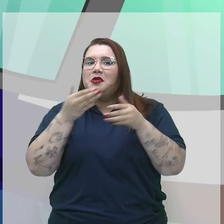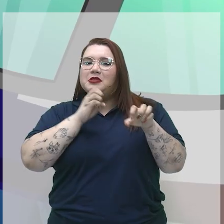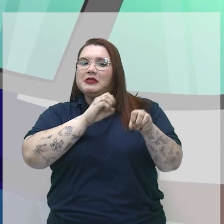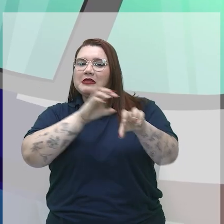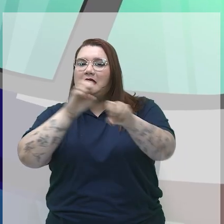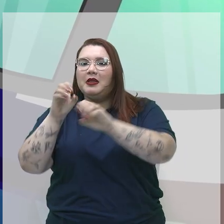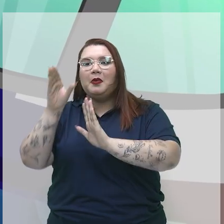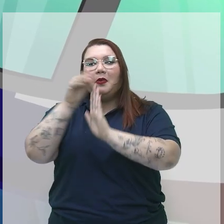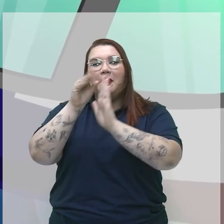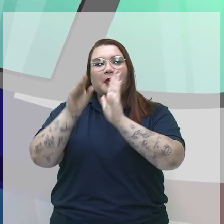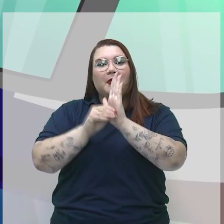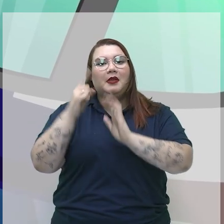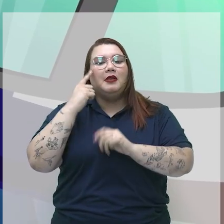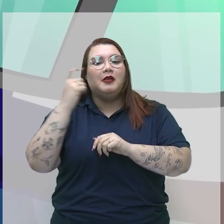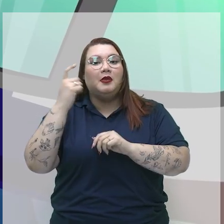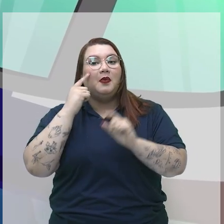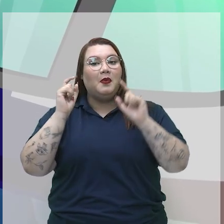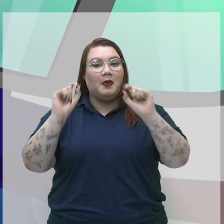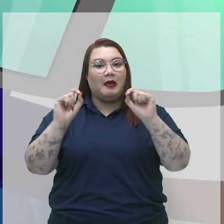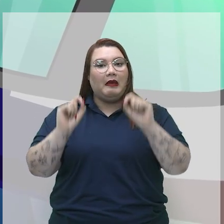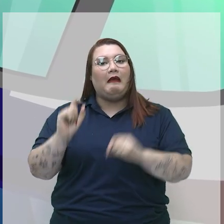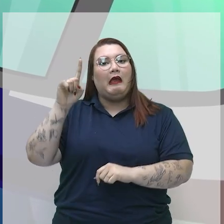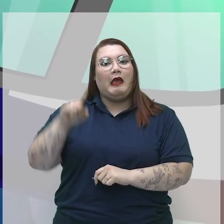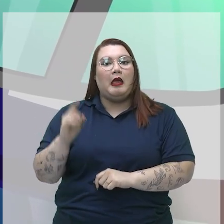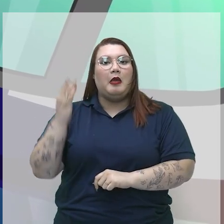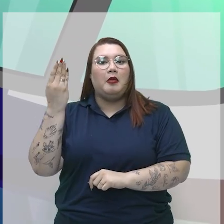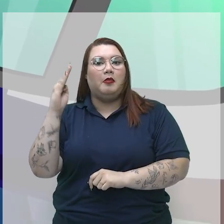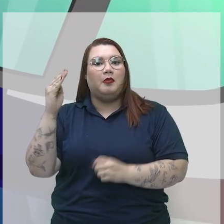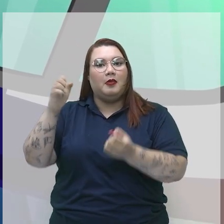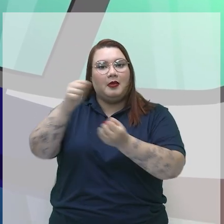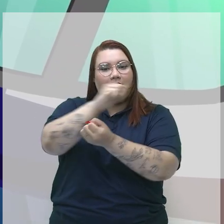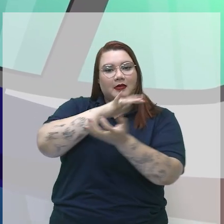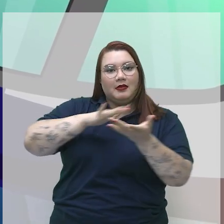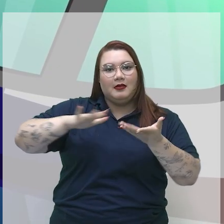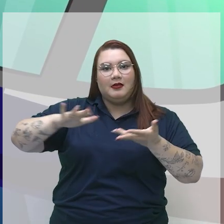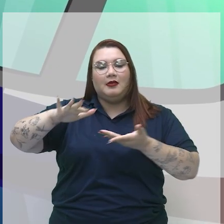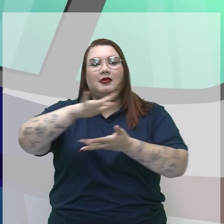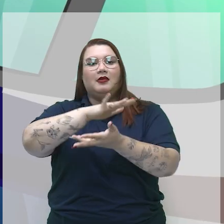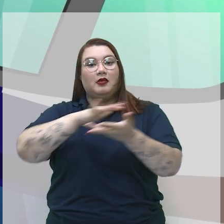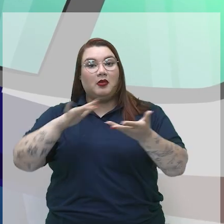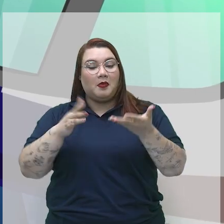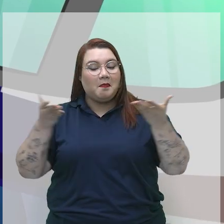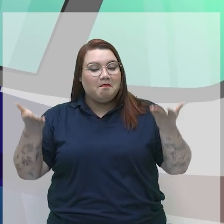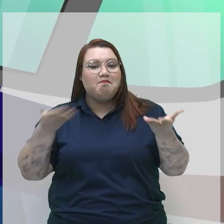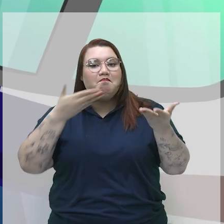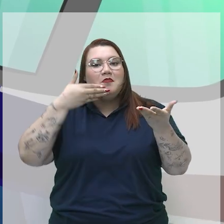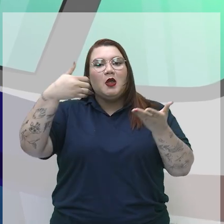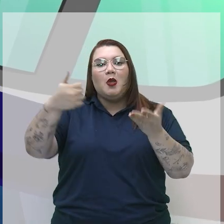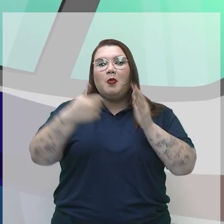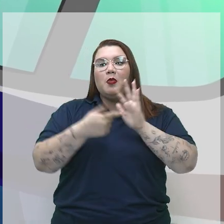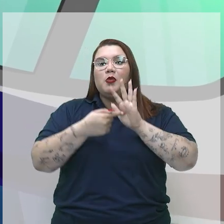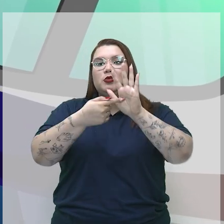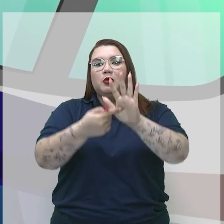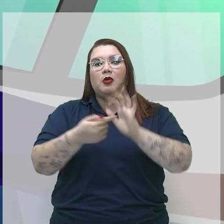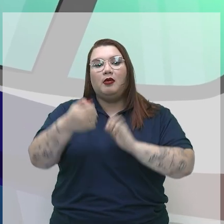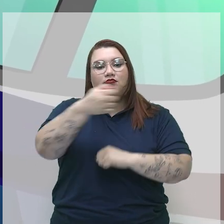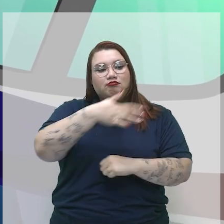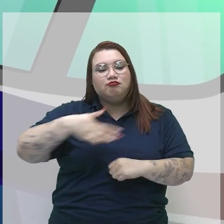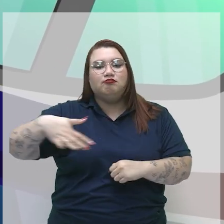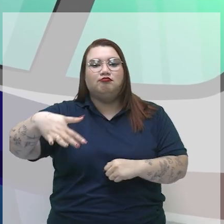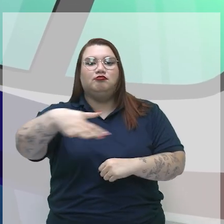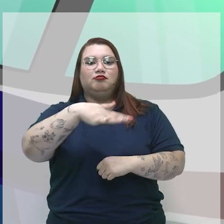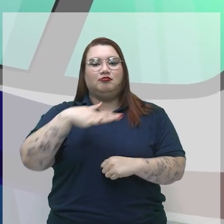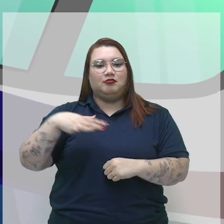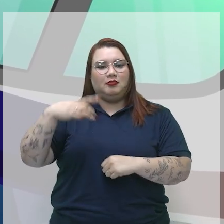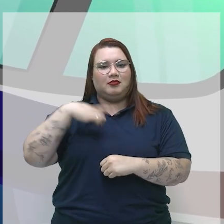conteúdo bem interessante, né, de astrobiologia. E nada melhor do que mostrar aqui, né, esse